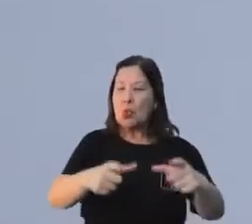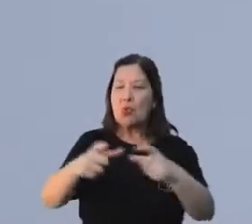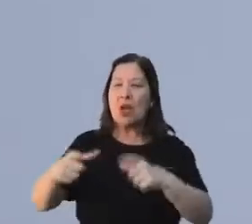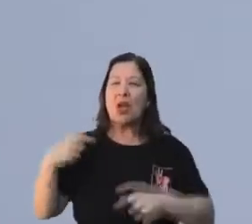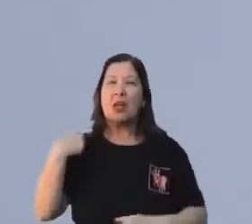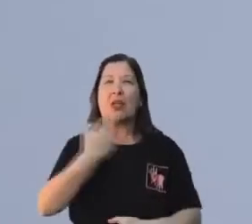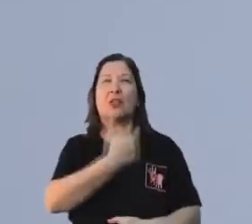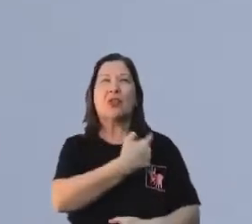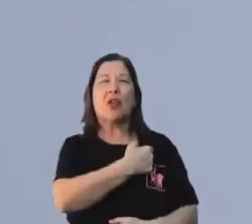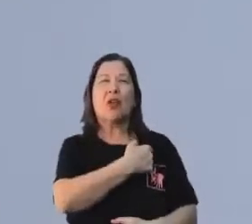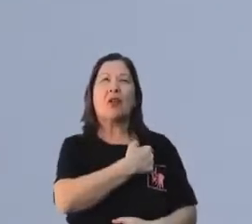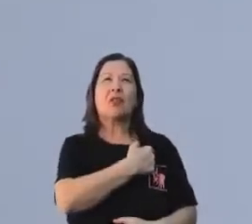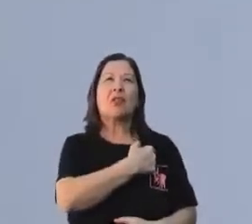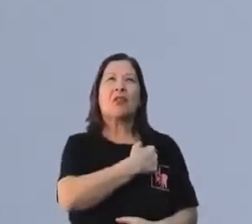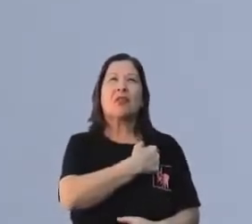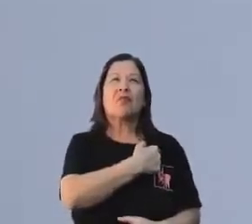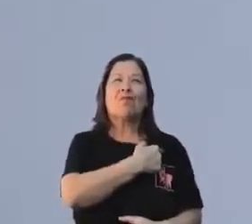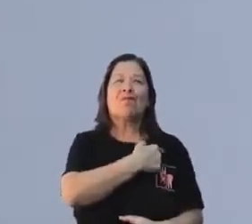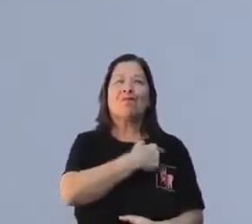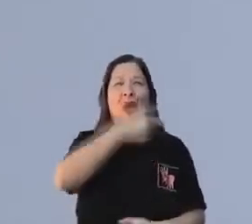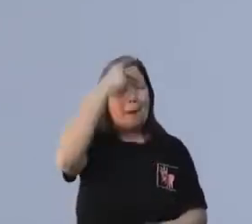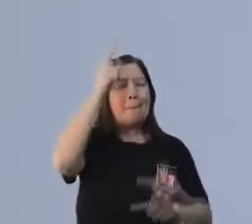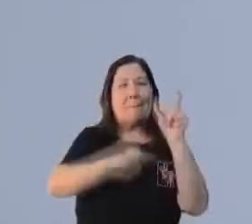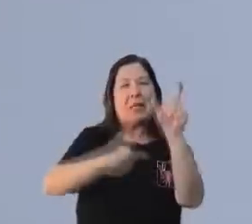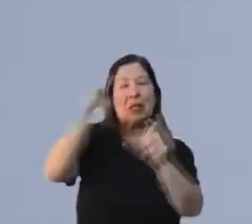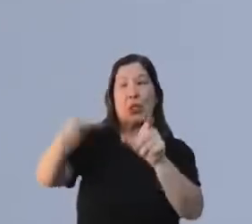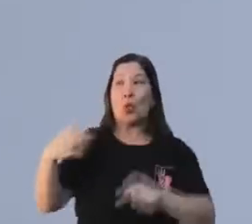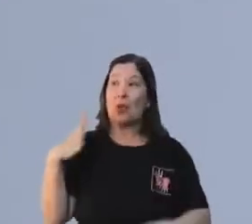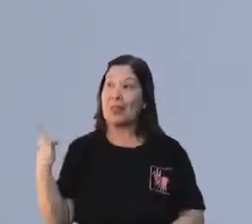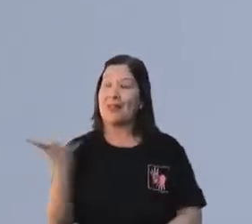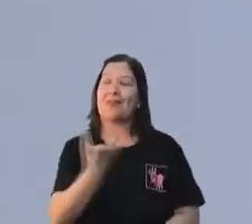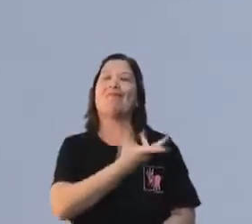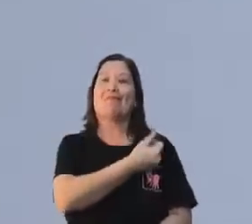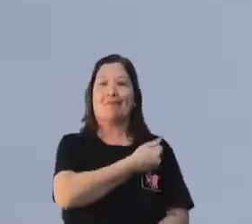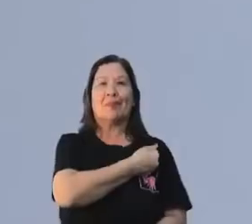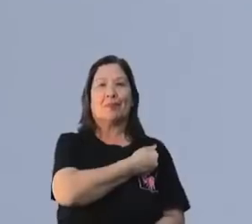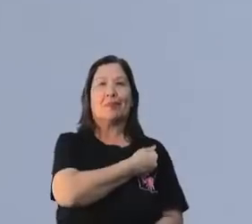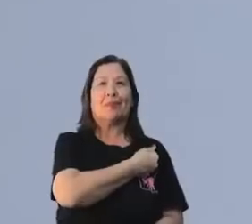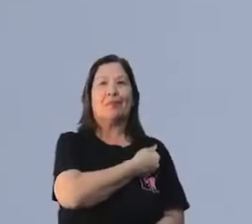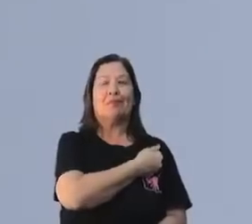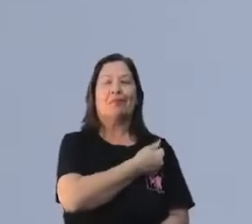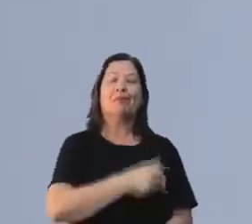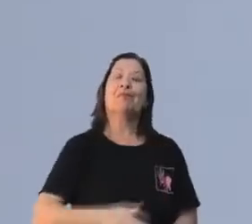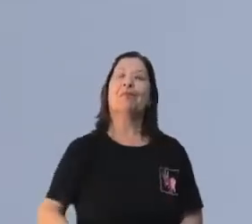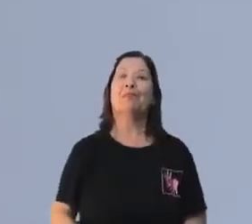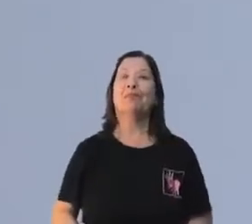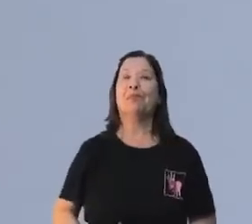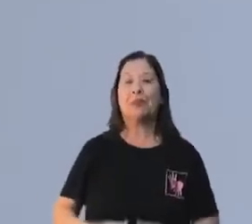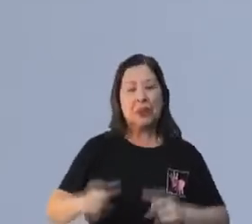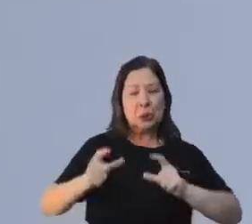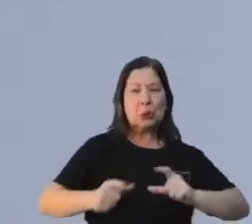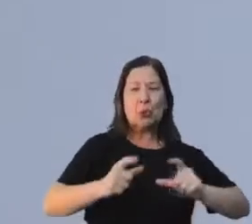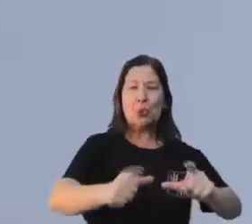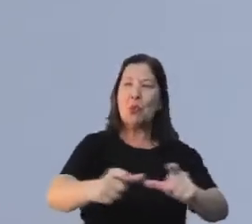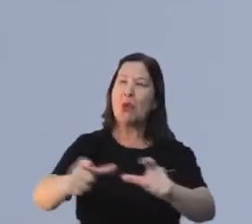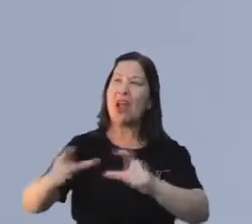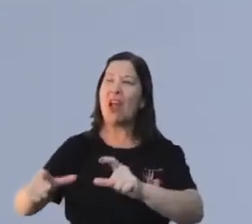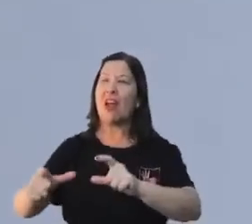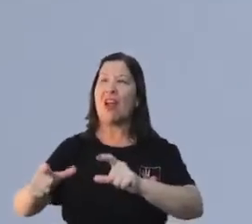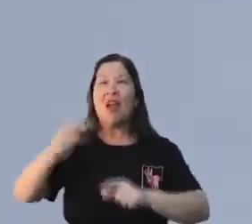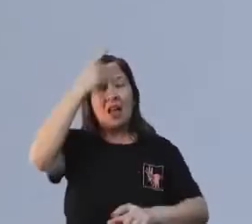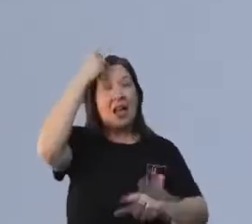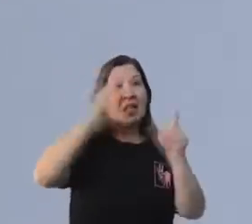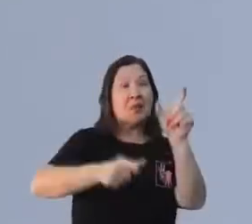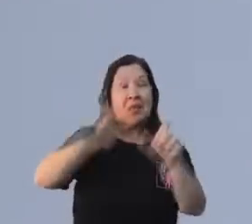serão salvas, para fazer deste lugar El Betel, um lugar onde as pessoas vão recomeçar a sua